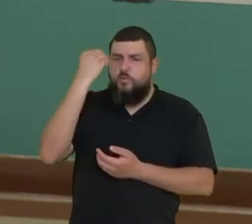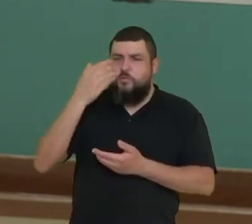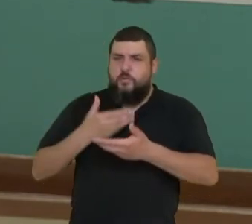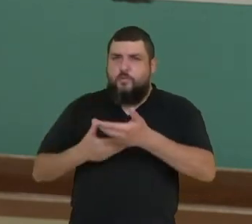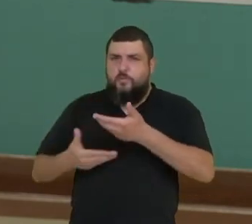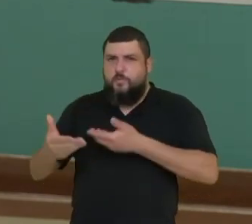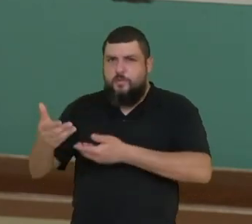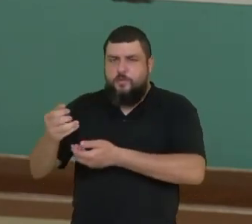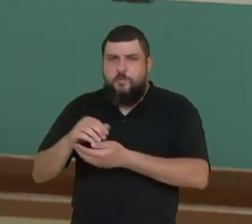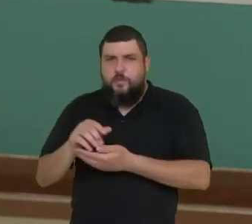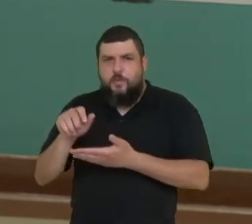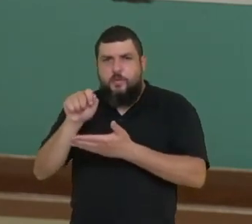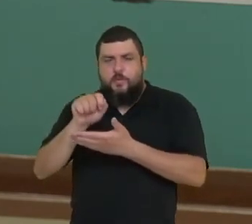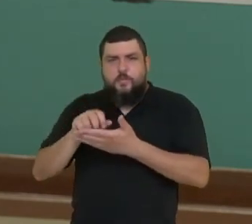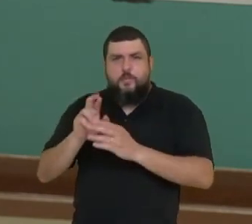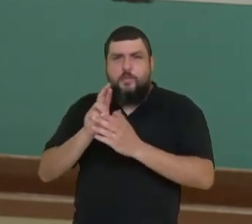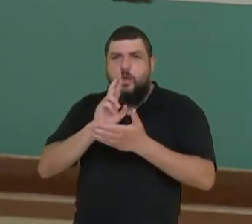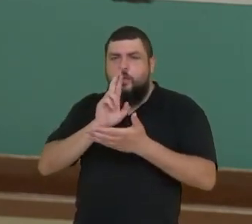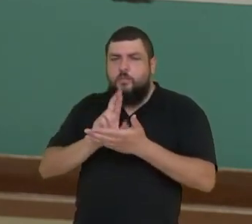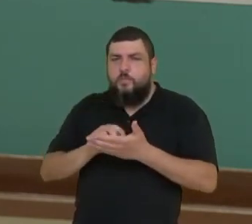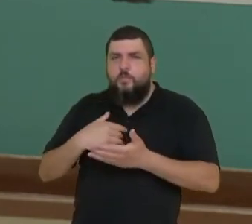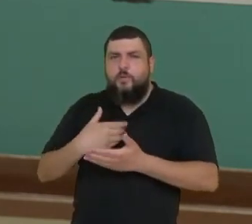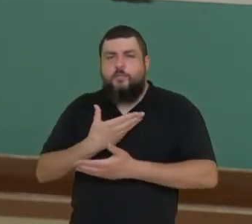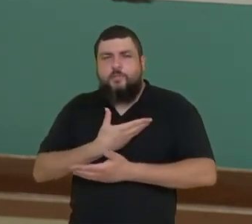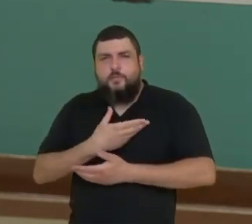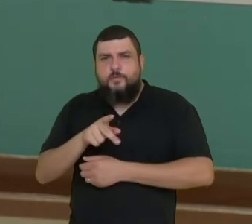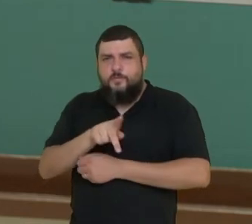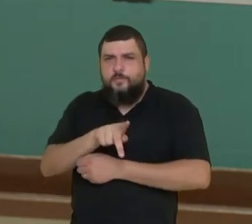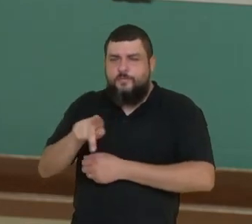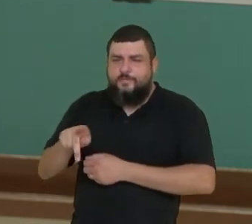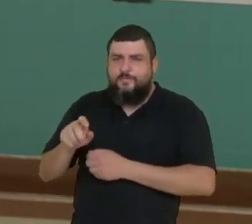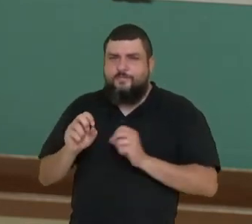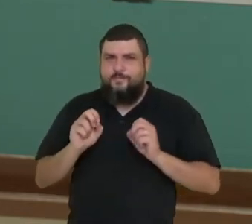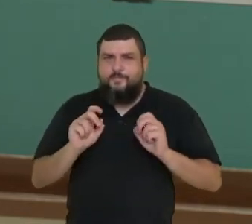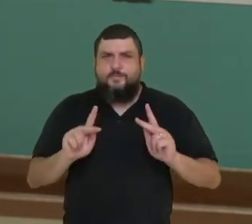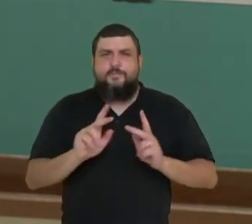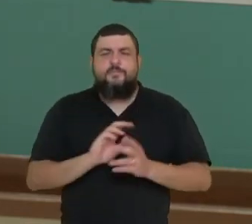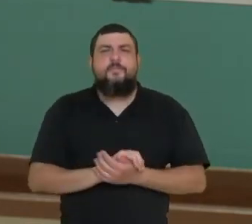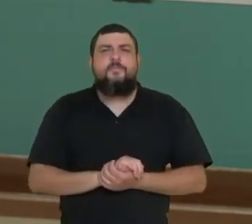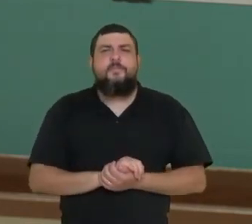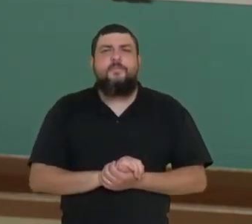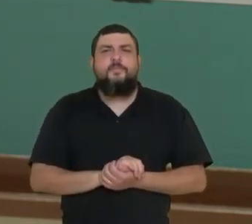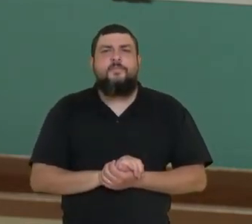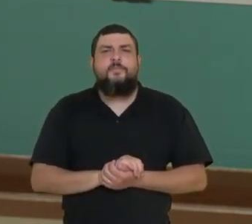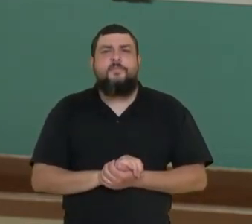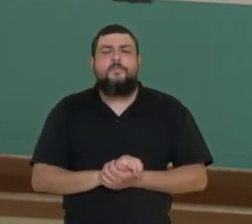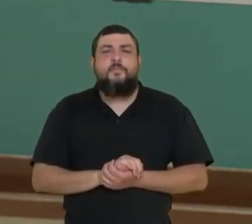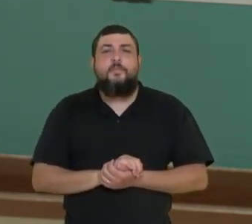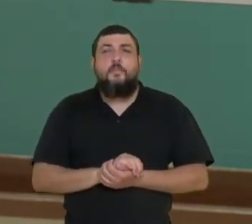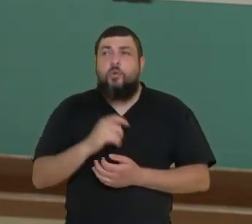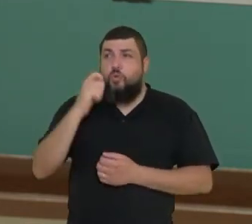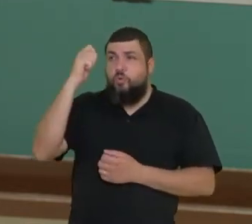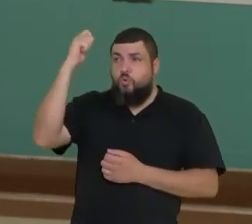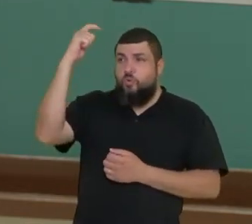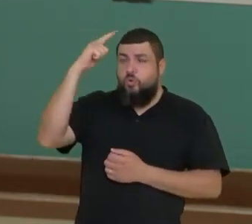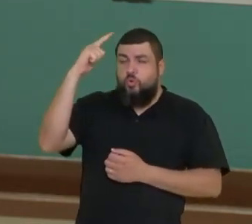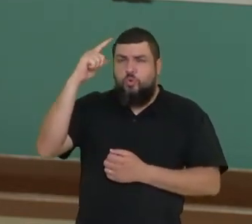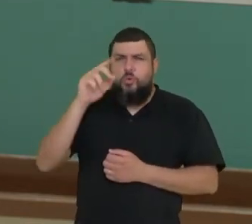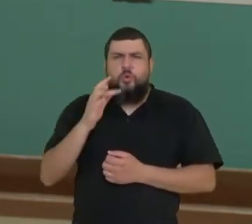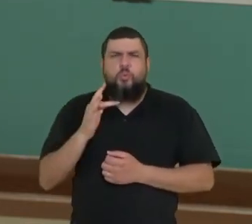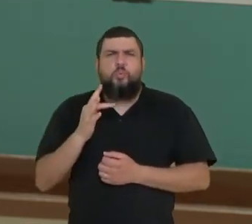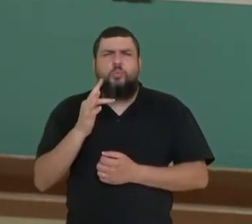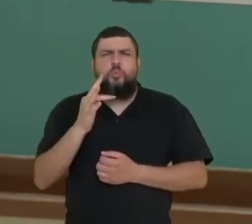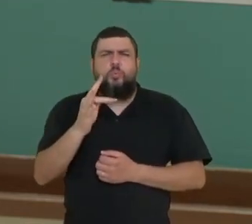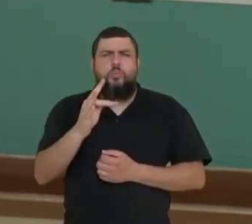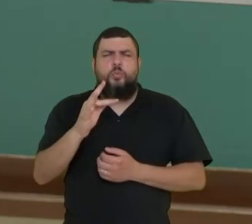com seus amiguinhos, com seus coleguinhas, com o seu professor aí, ok? Bem, o Sol vai morrer? Isso é preocupante para